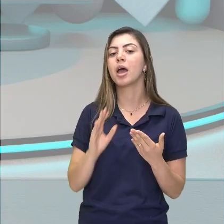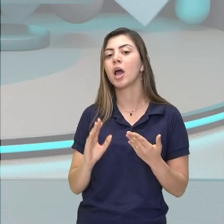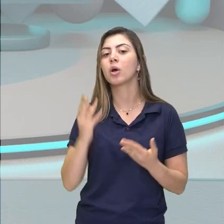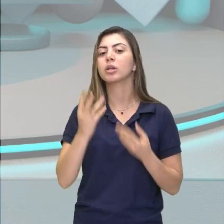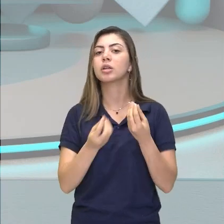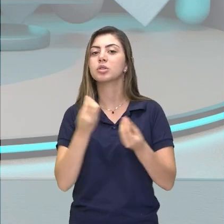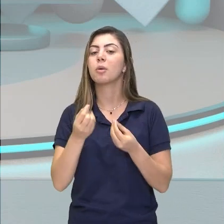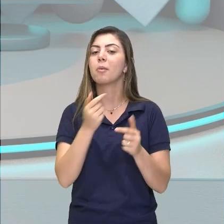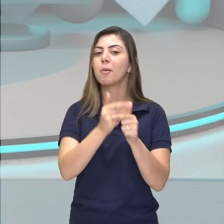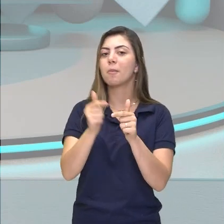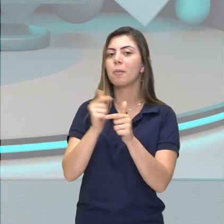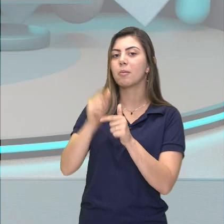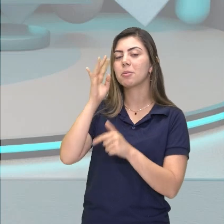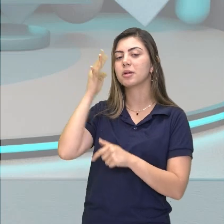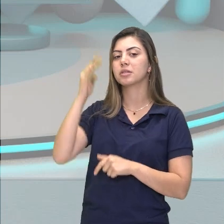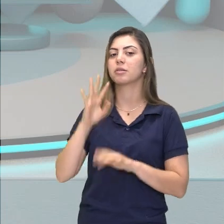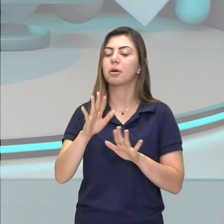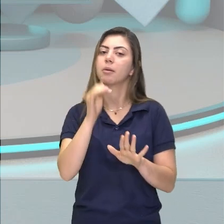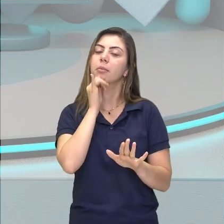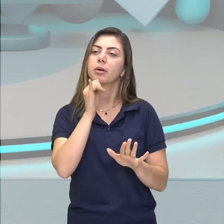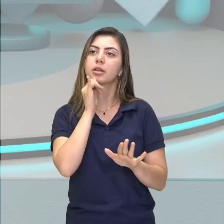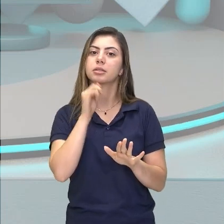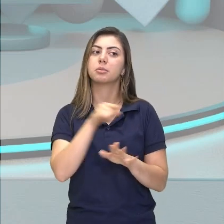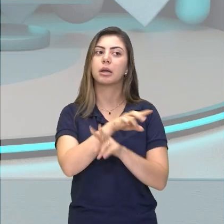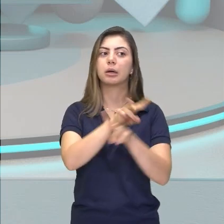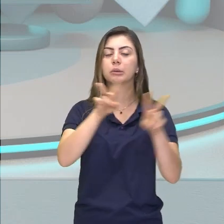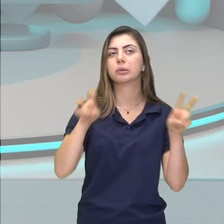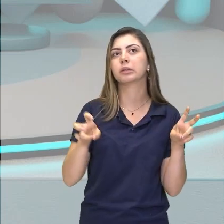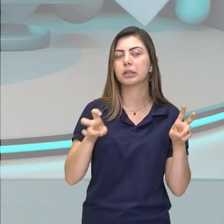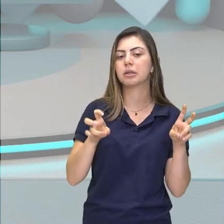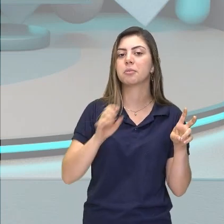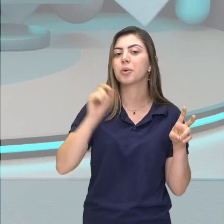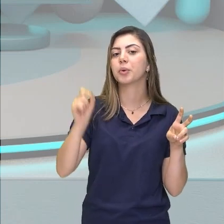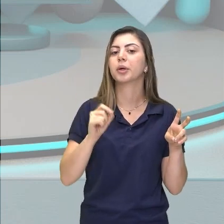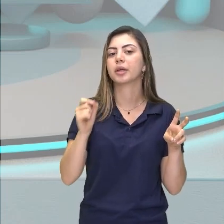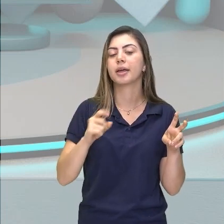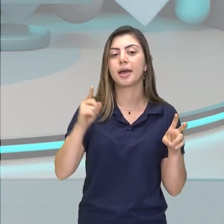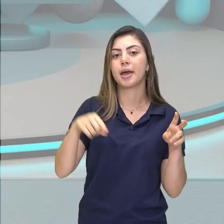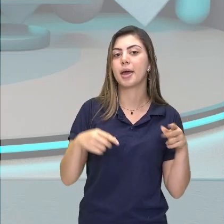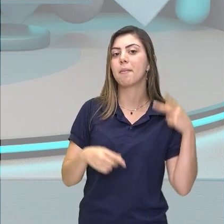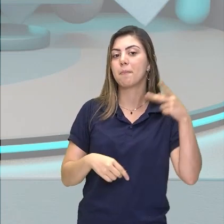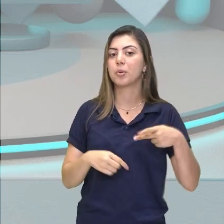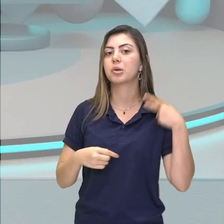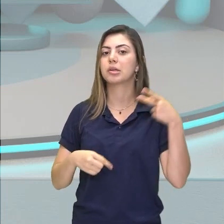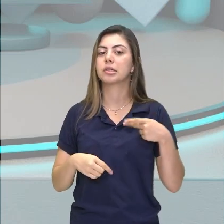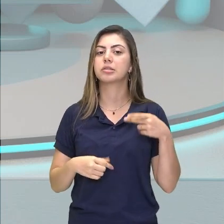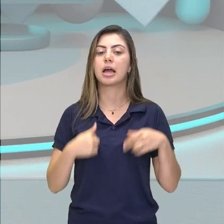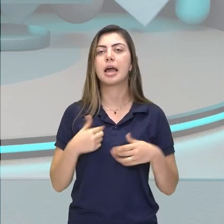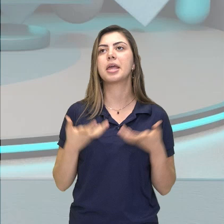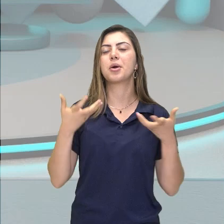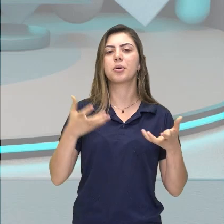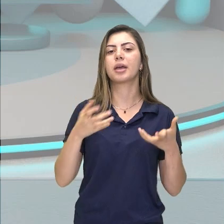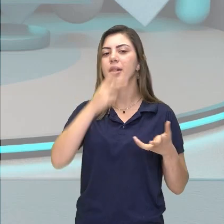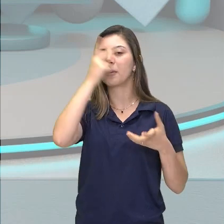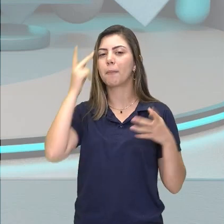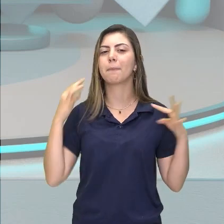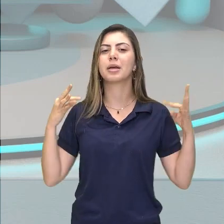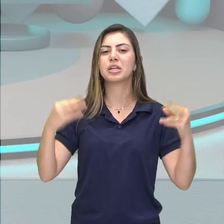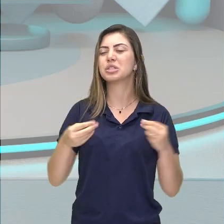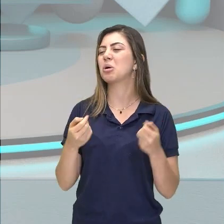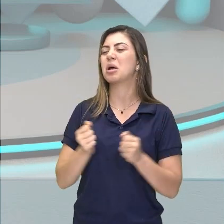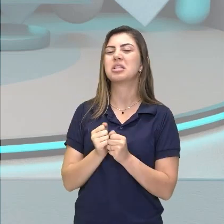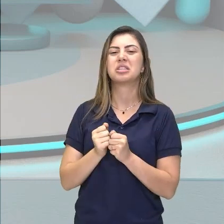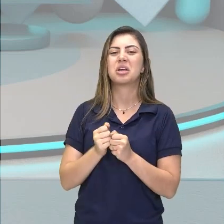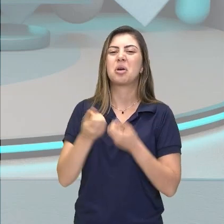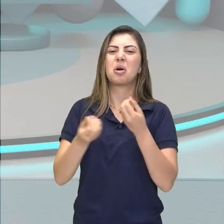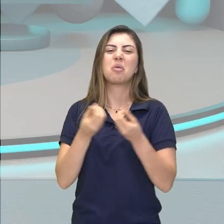de intervenção? Vamos só supor que o tema seja sobre política, né? Ah, eu quero que todo mundo exploda. Não, não